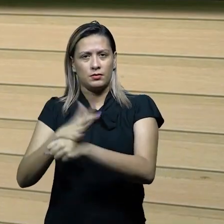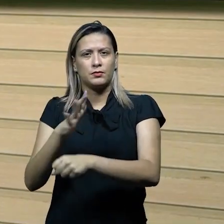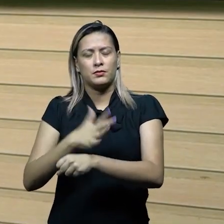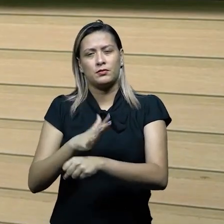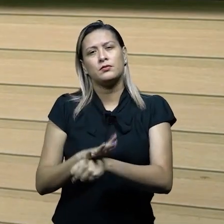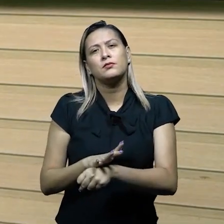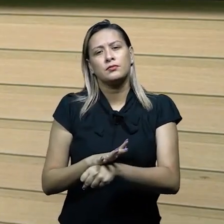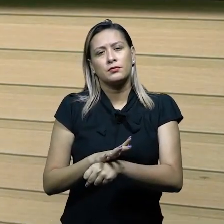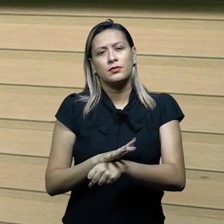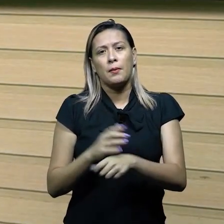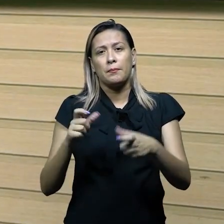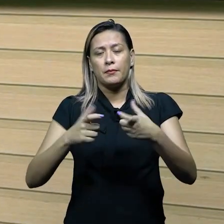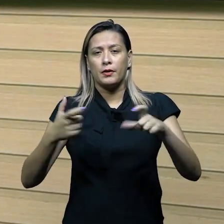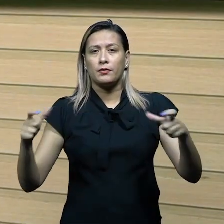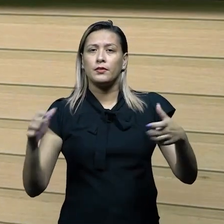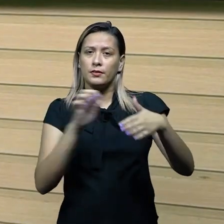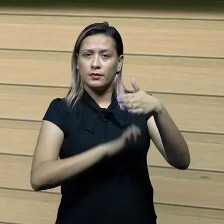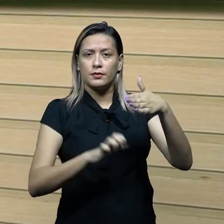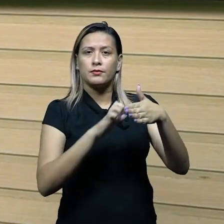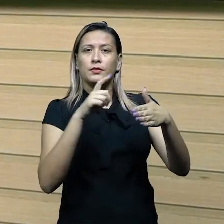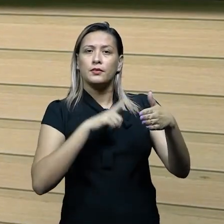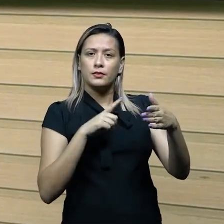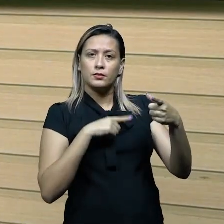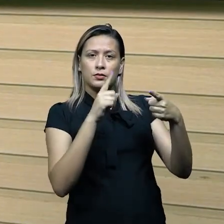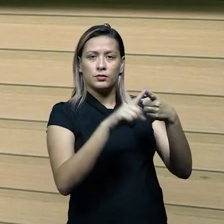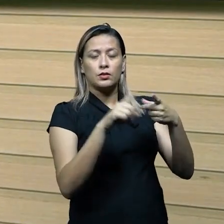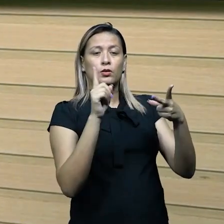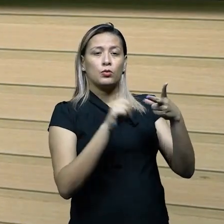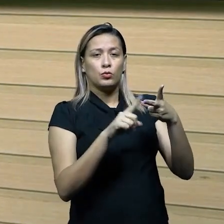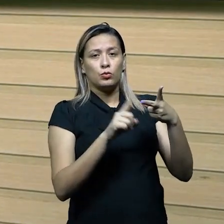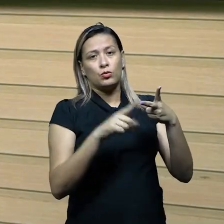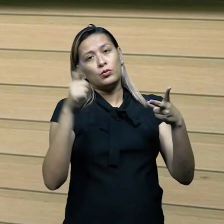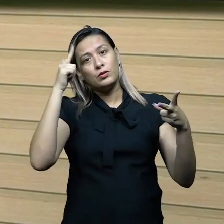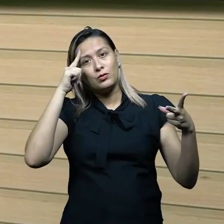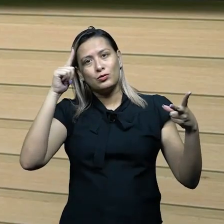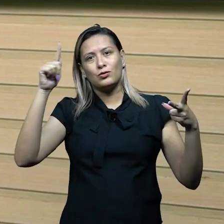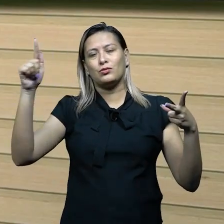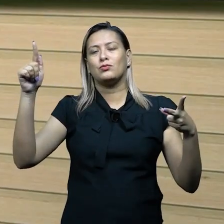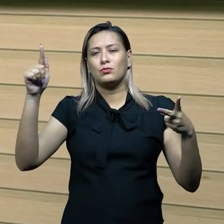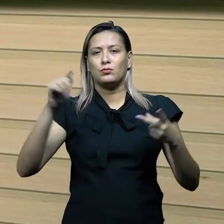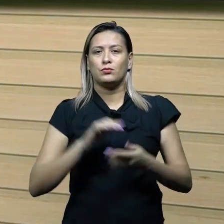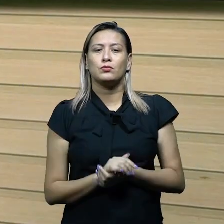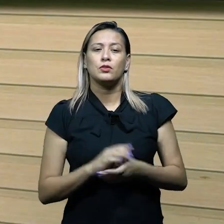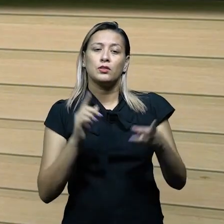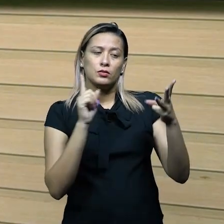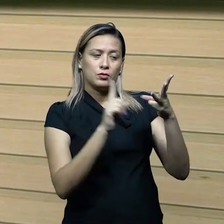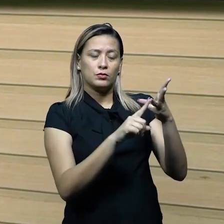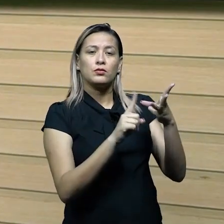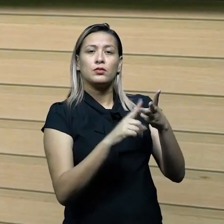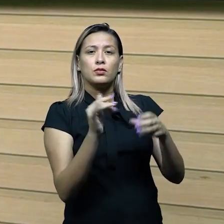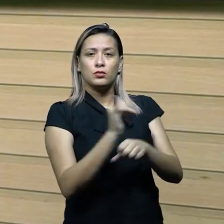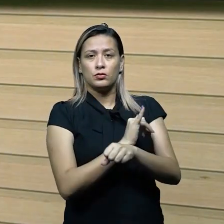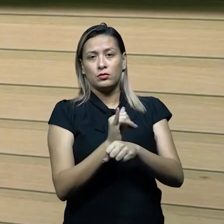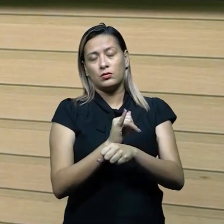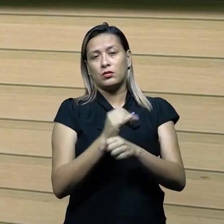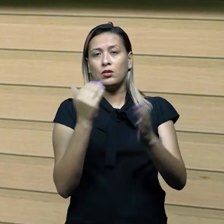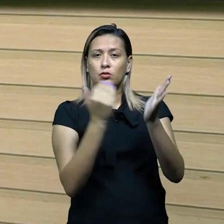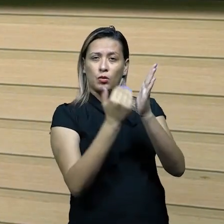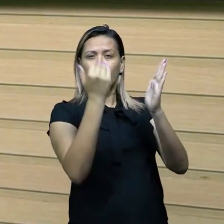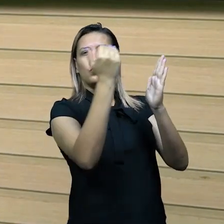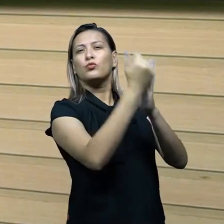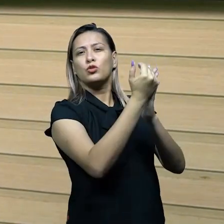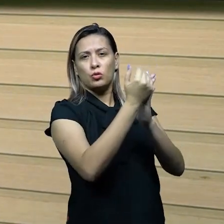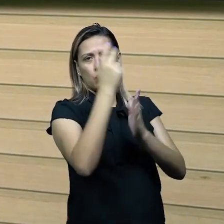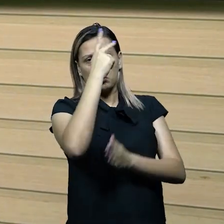maioria da empresa ela se encontra nesse nível operacional. O nível tático normalmente são os gerentes, é o nível intermediário. E eu tenho o nível estratégico, que é o do